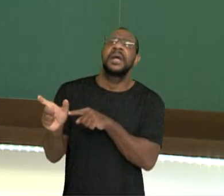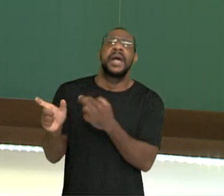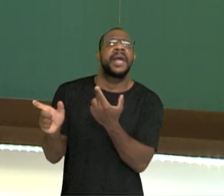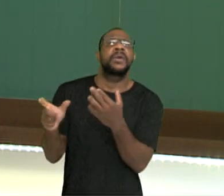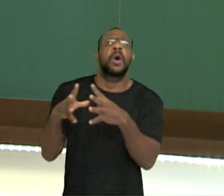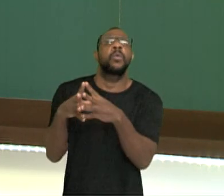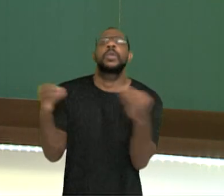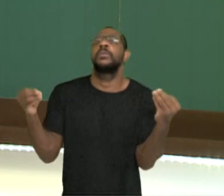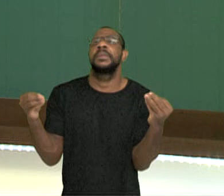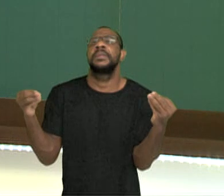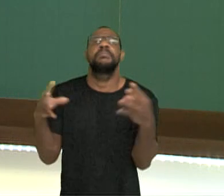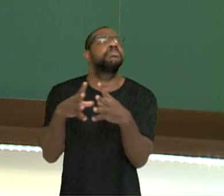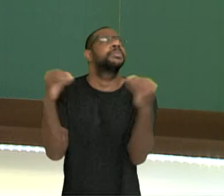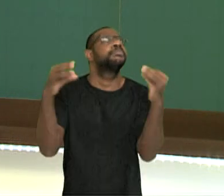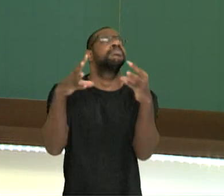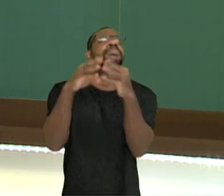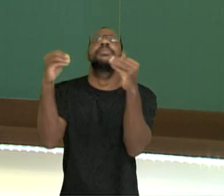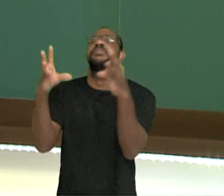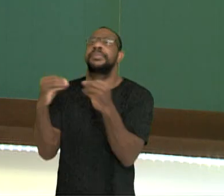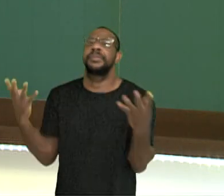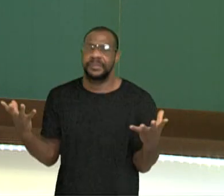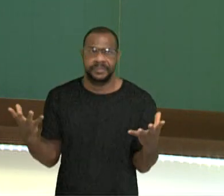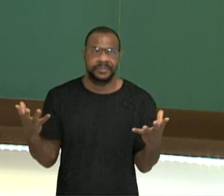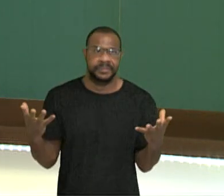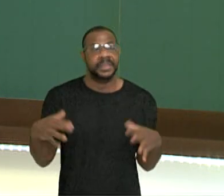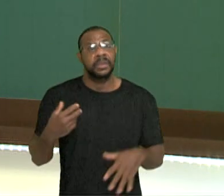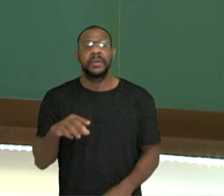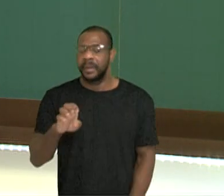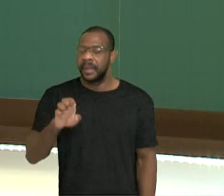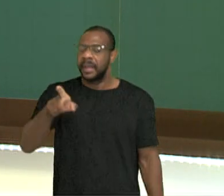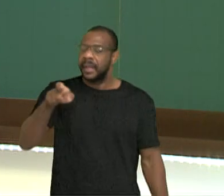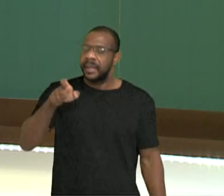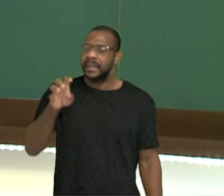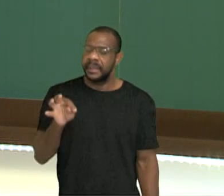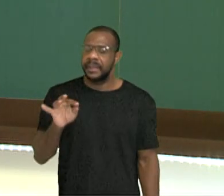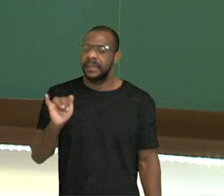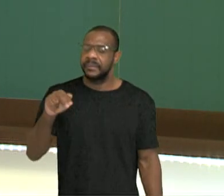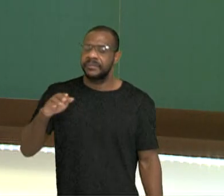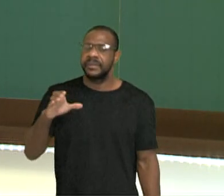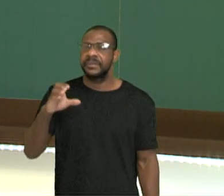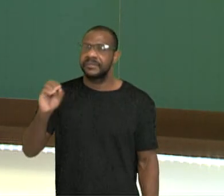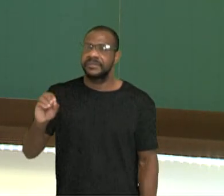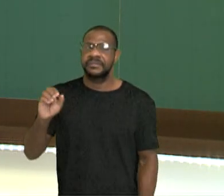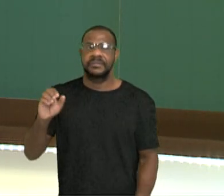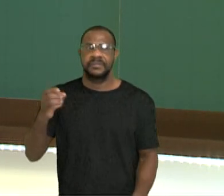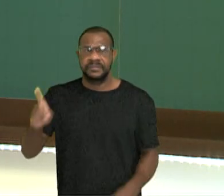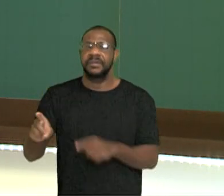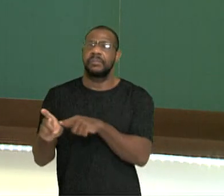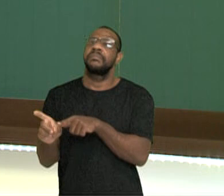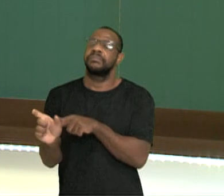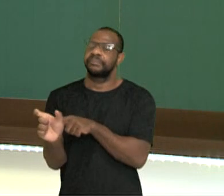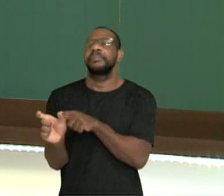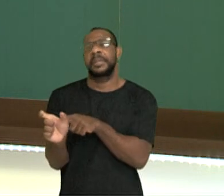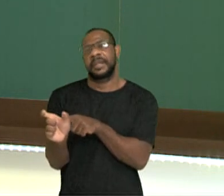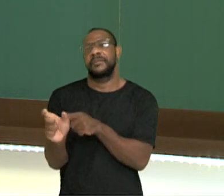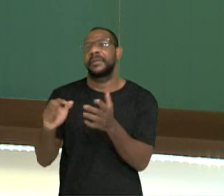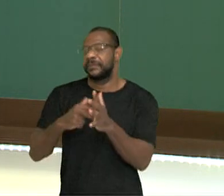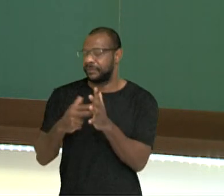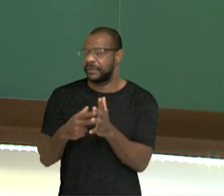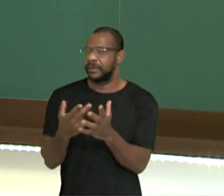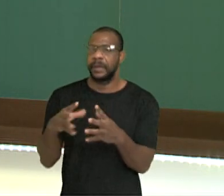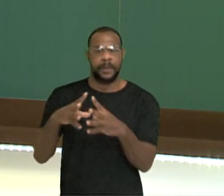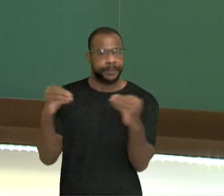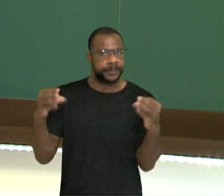como um todo. Precisamos cuidar, então, da preservação das matas e de tudo que envolve, né, os biomas,